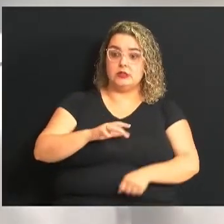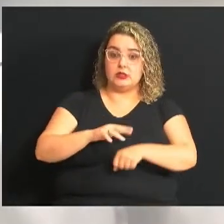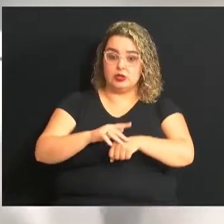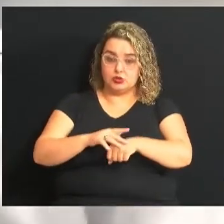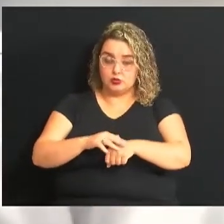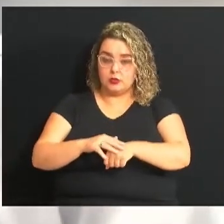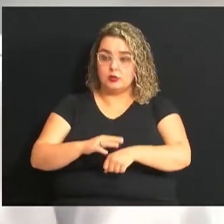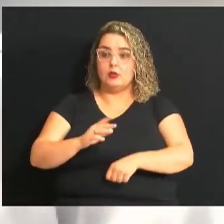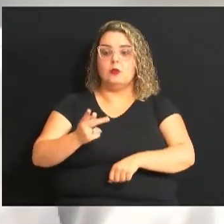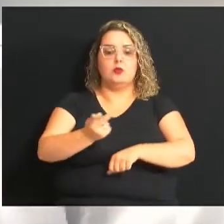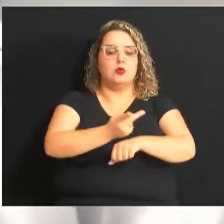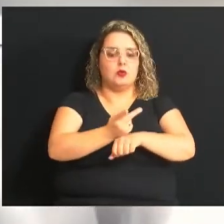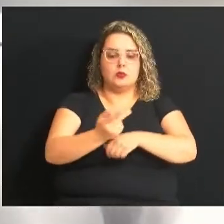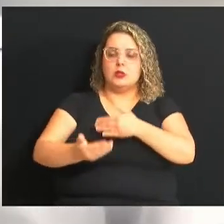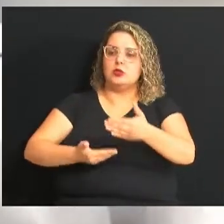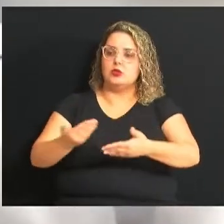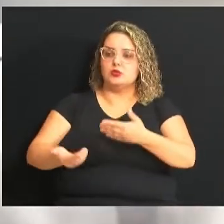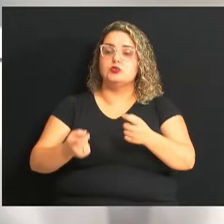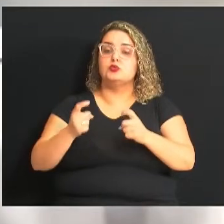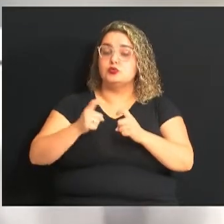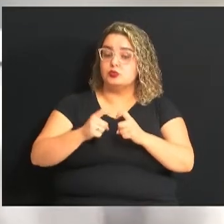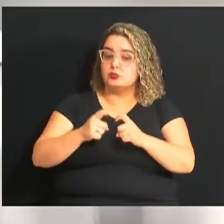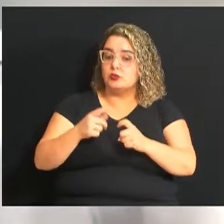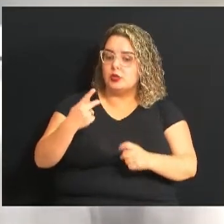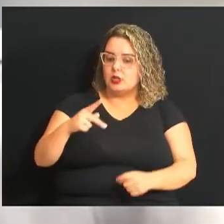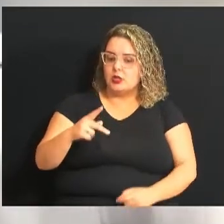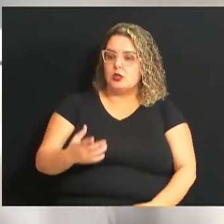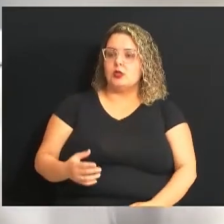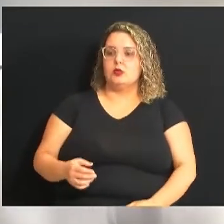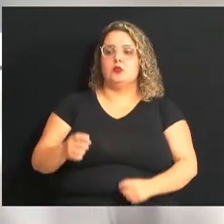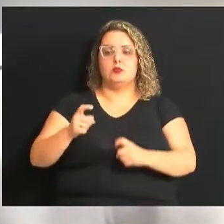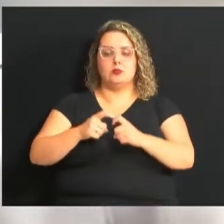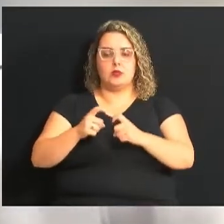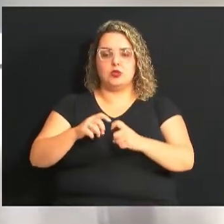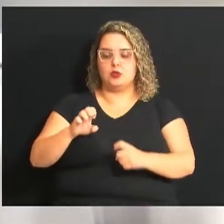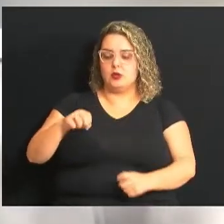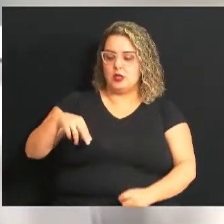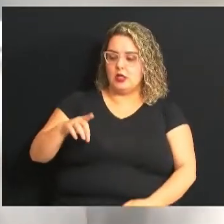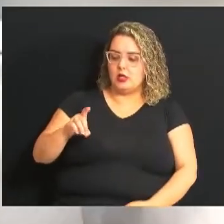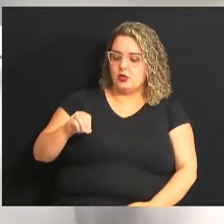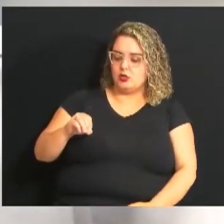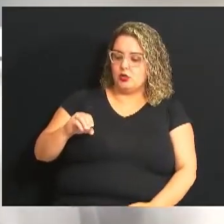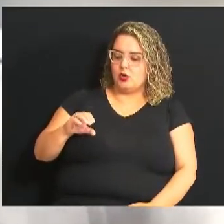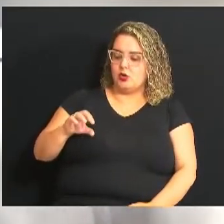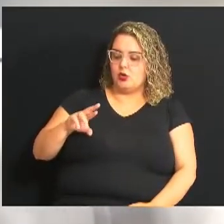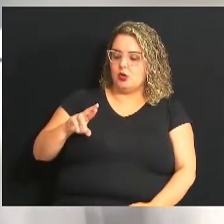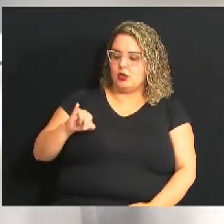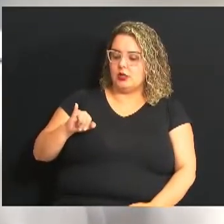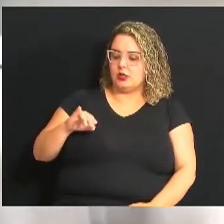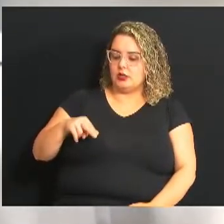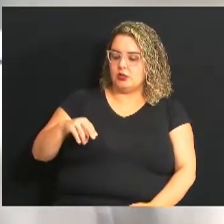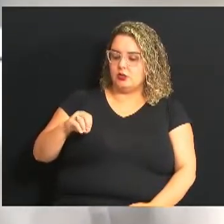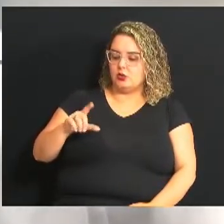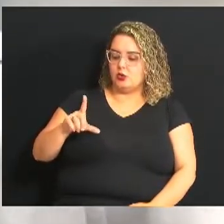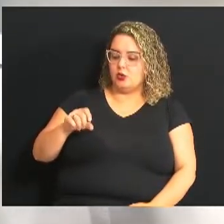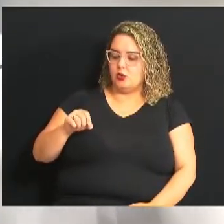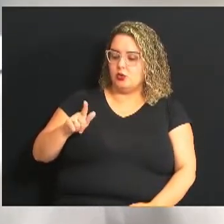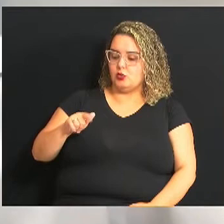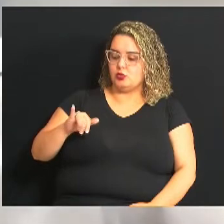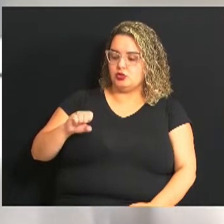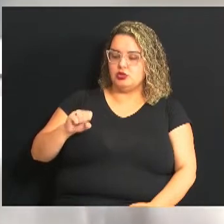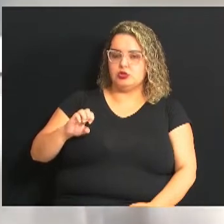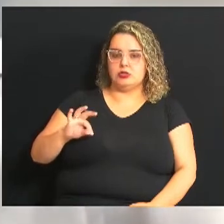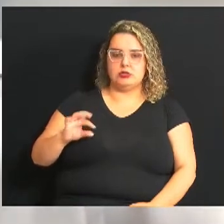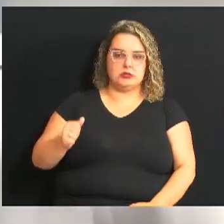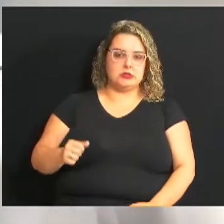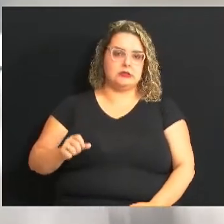tratamento, procurar o seu médico, o seu endocrinologista, que vai orientá-lo a se é necessário ou não uma cirurgia,